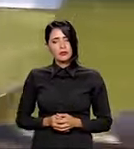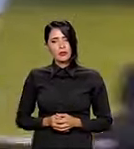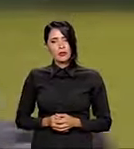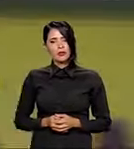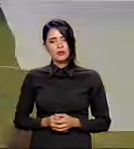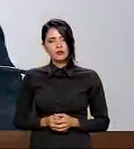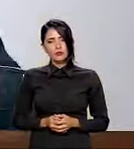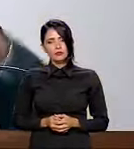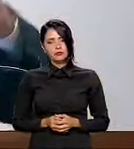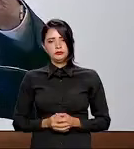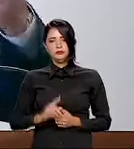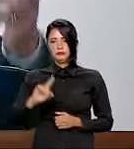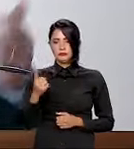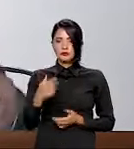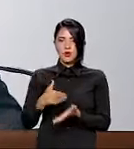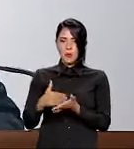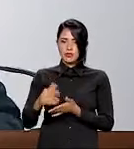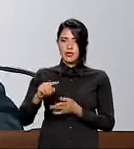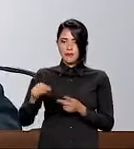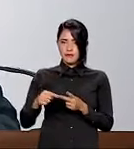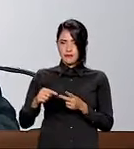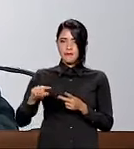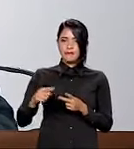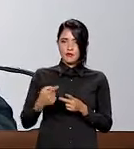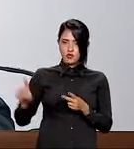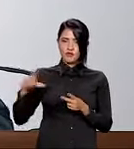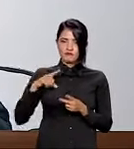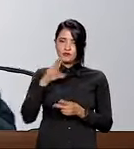Olha, primeiro, eu vou começar pela última pergunta.